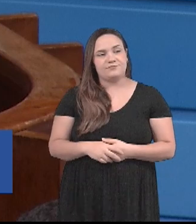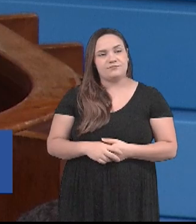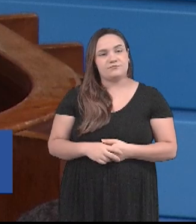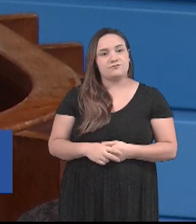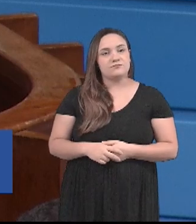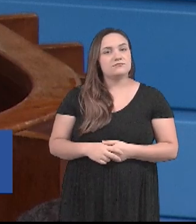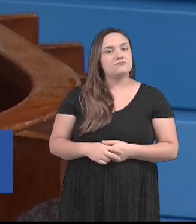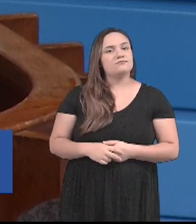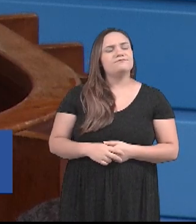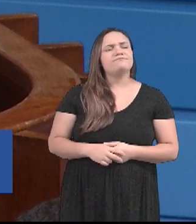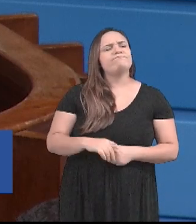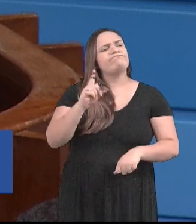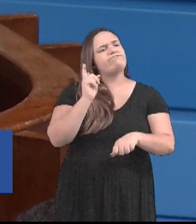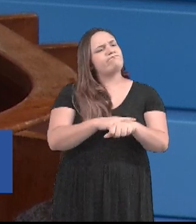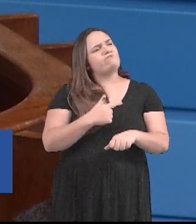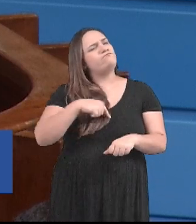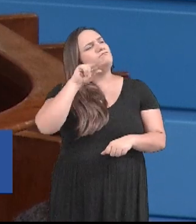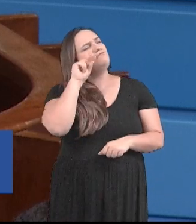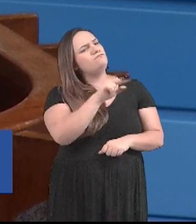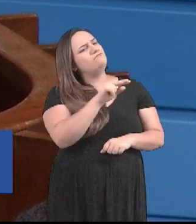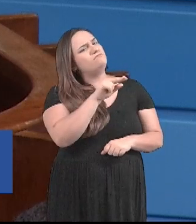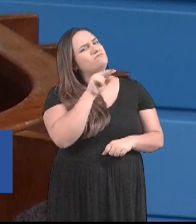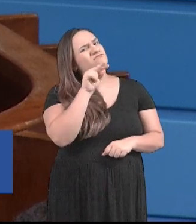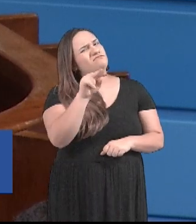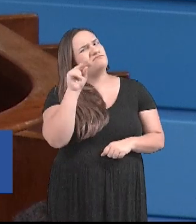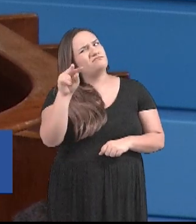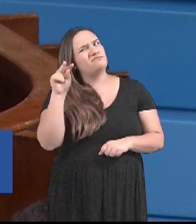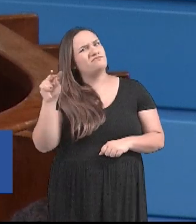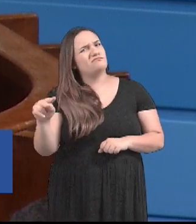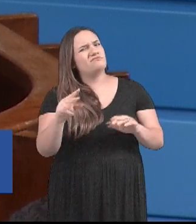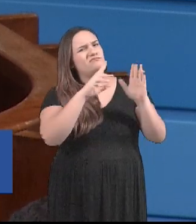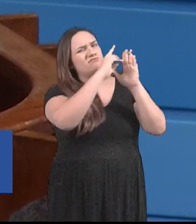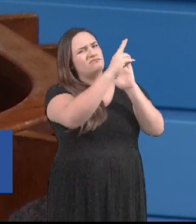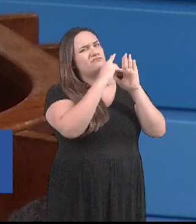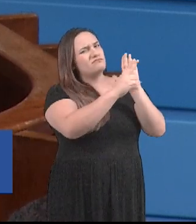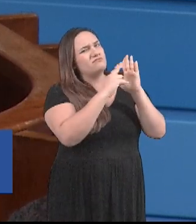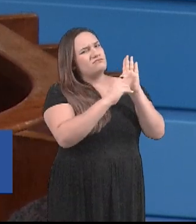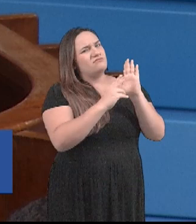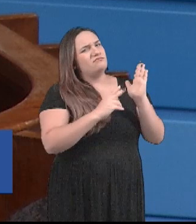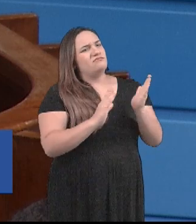Ao achar estranho o nome de algumas empresas,